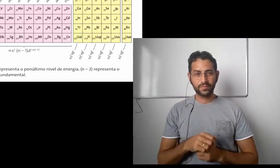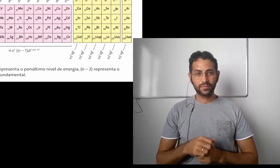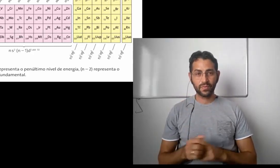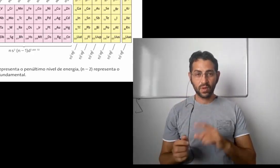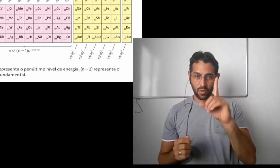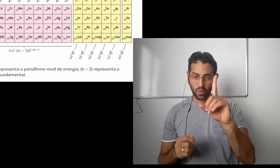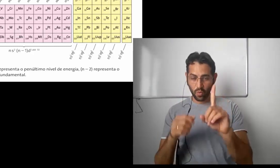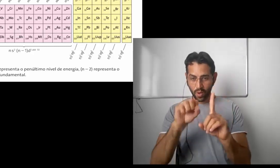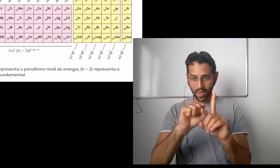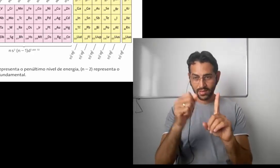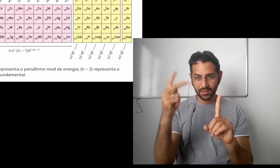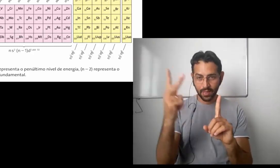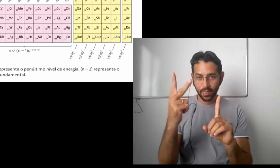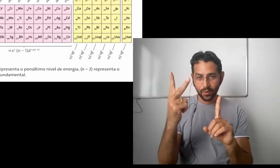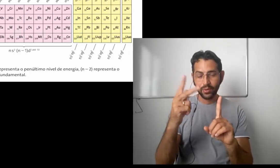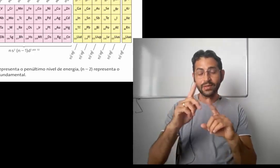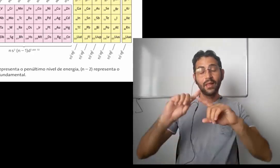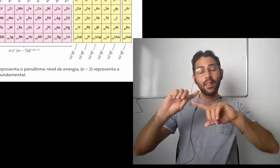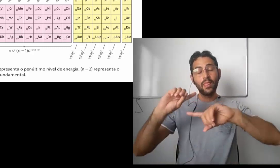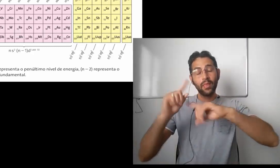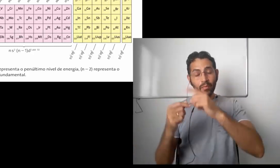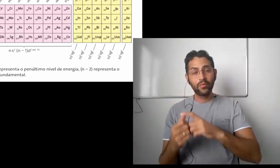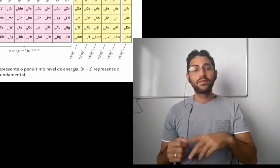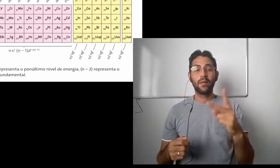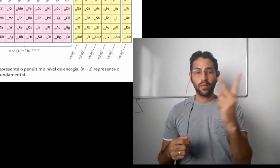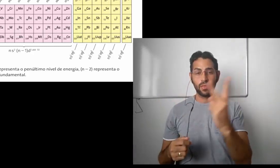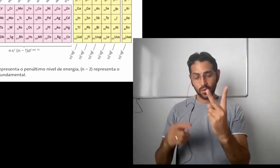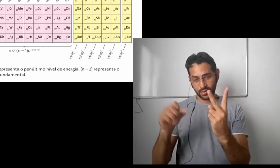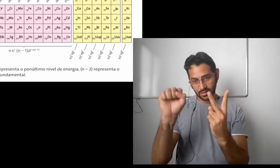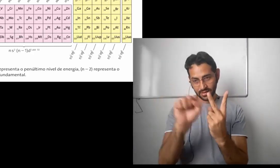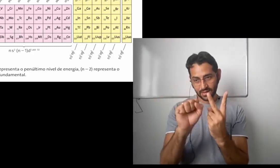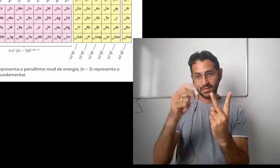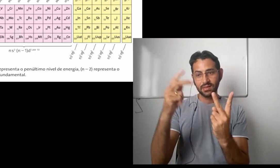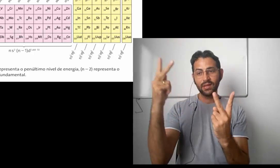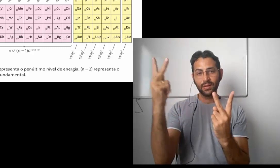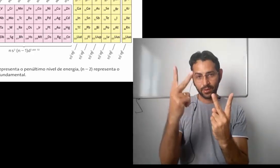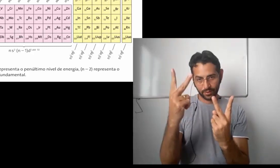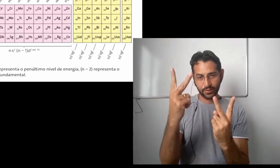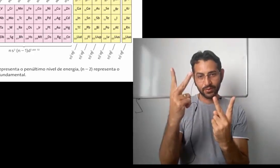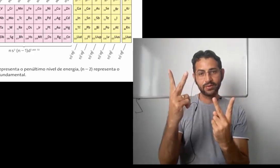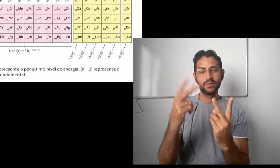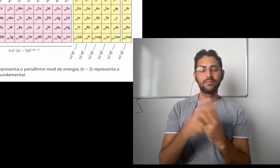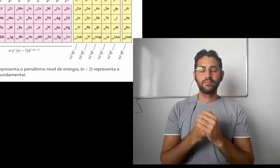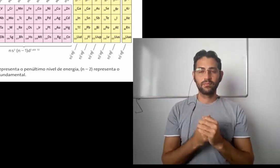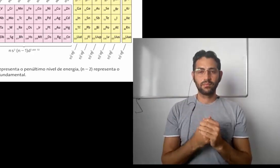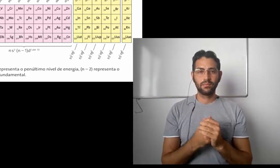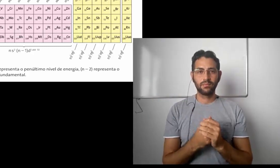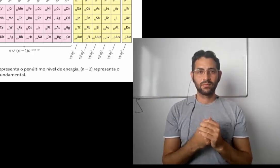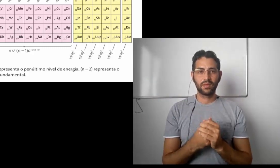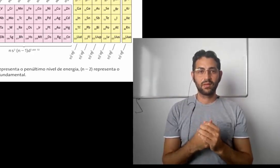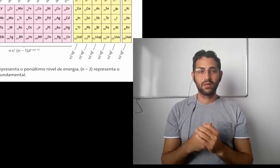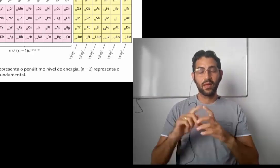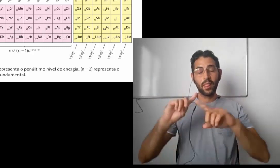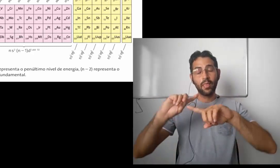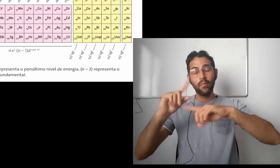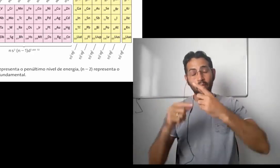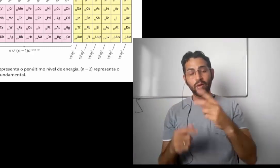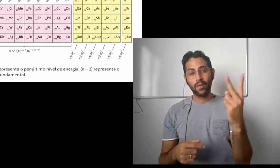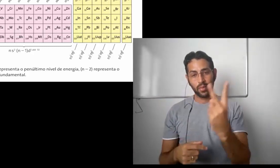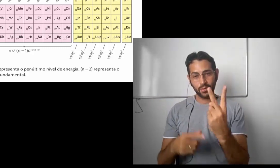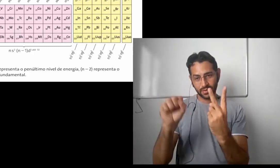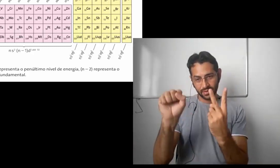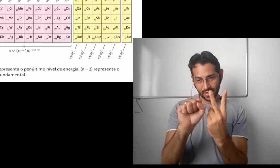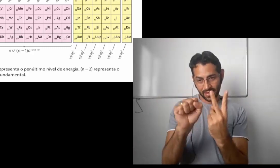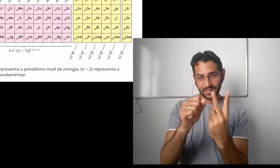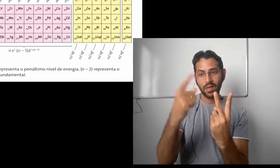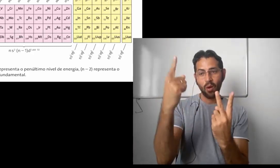distribuição eletrônica, a gente vai ter um S2 e o próximo nível